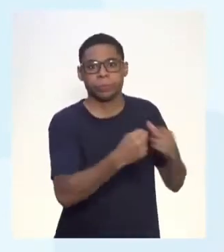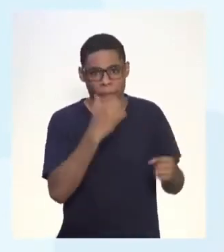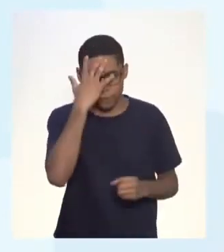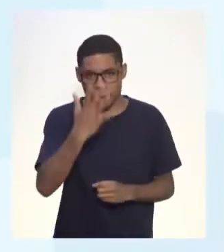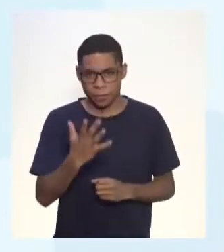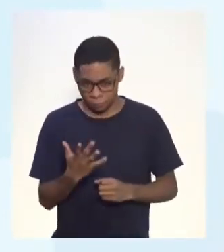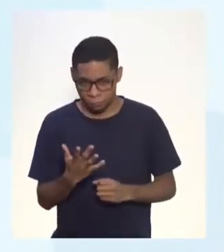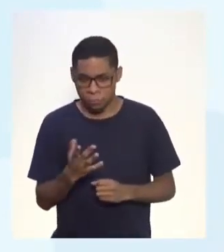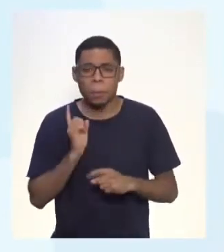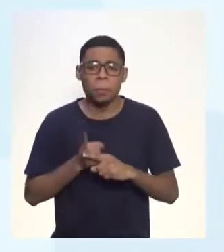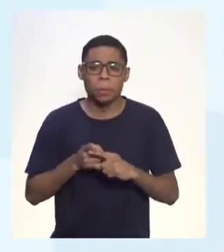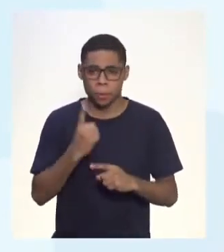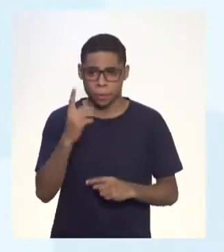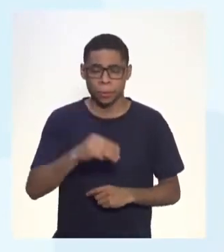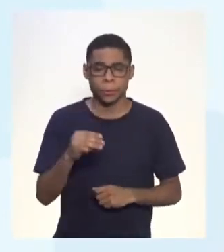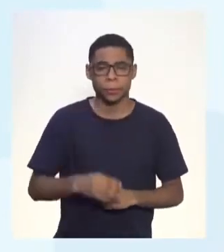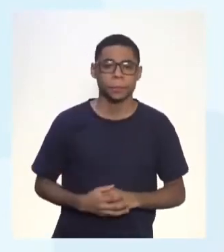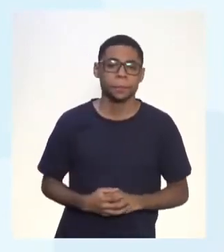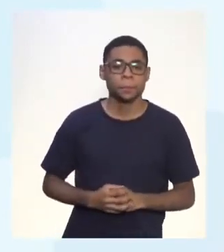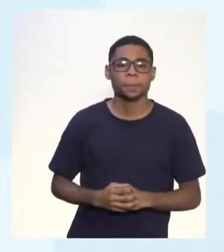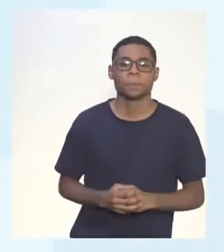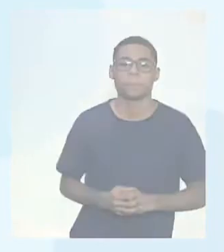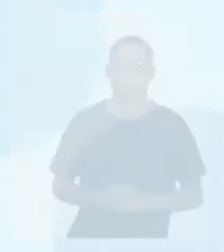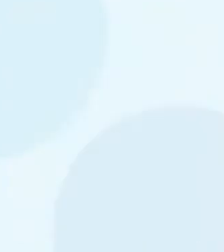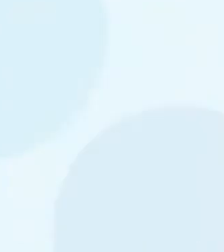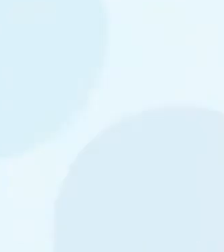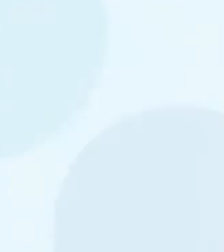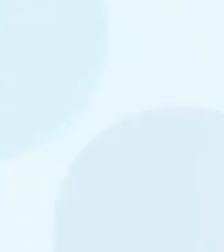minuto para vocês responderem aí.